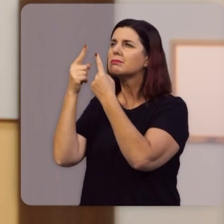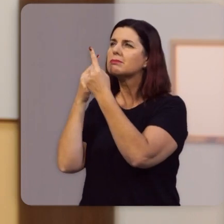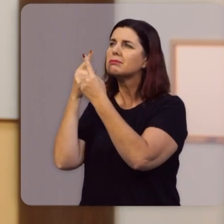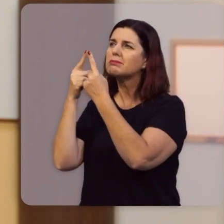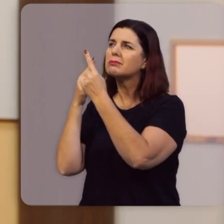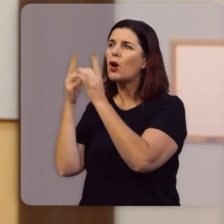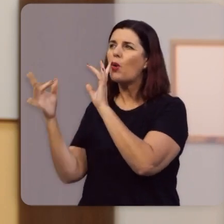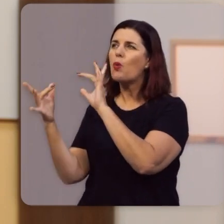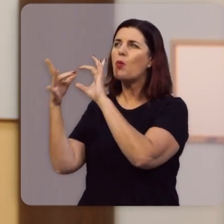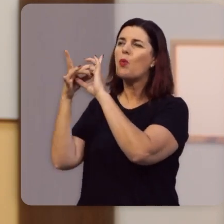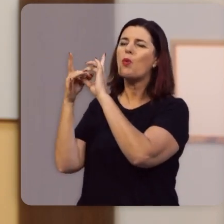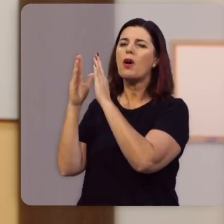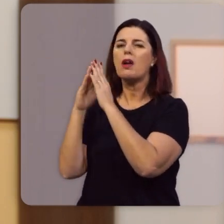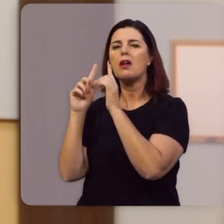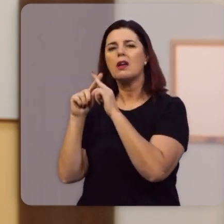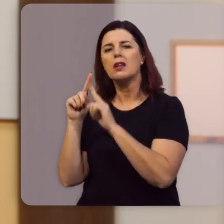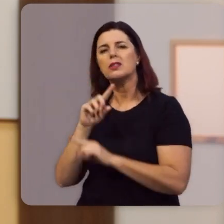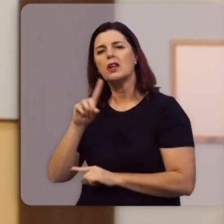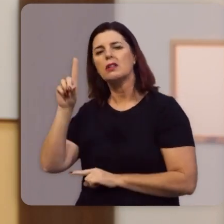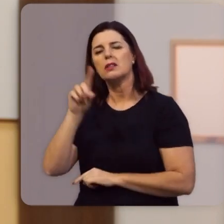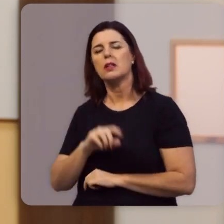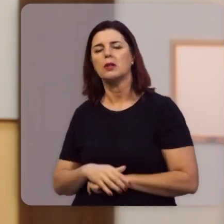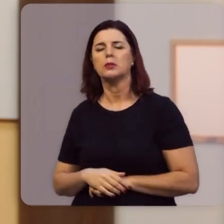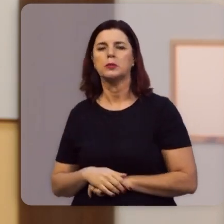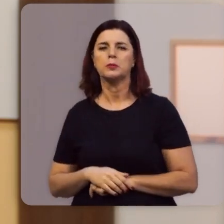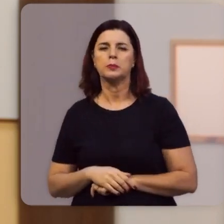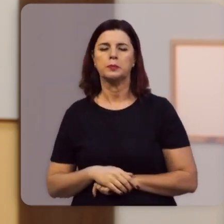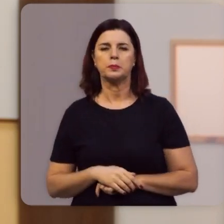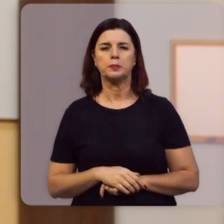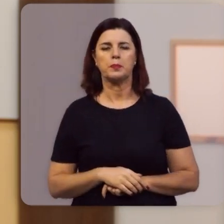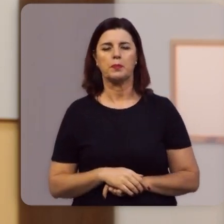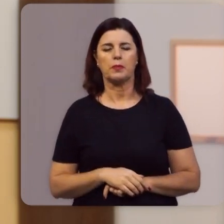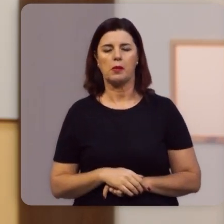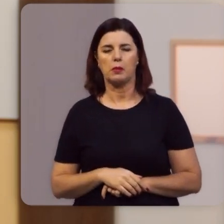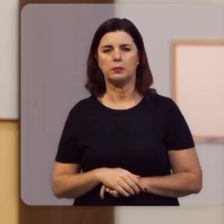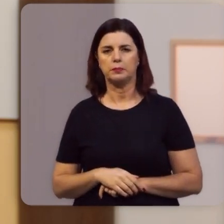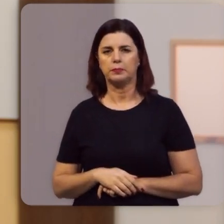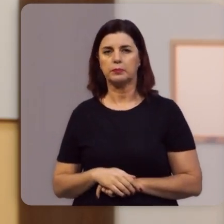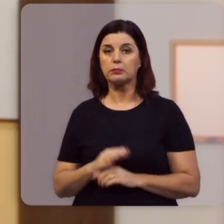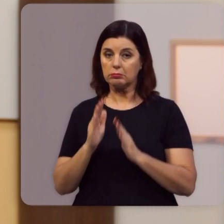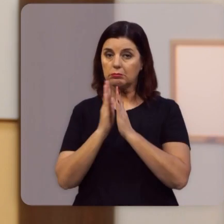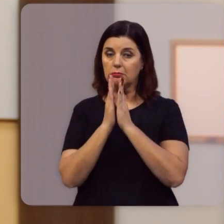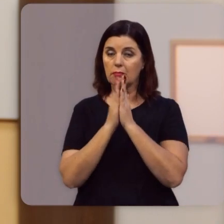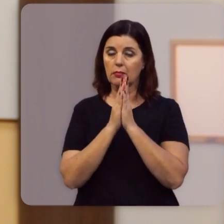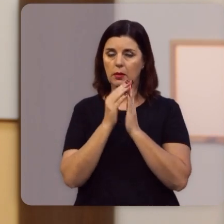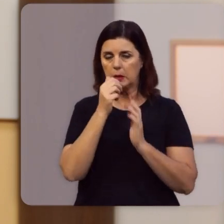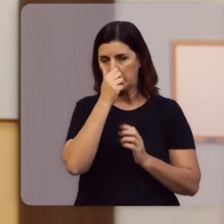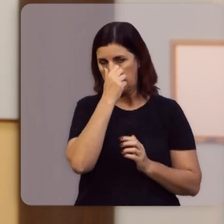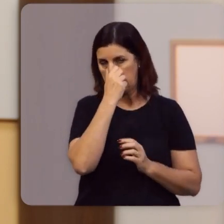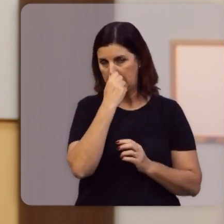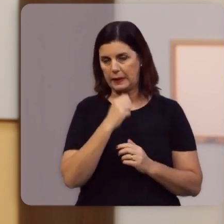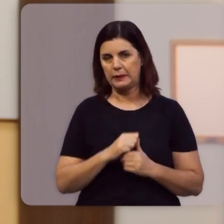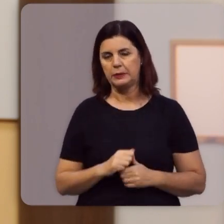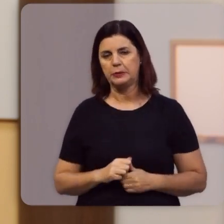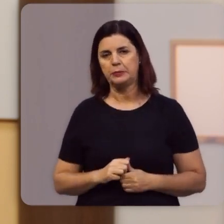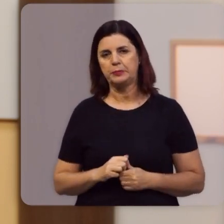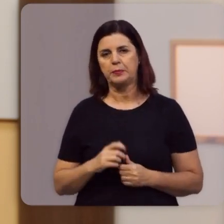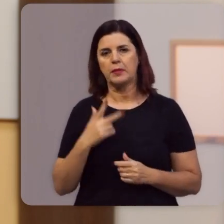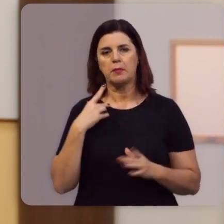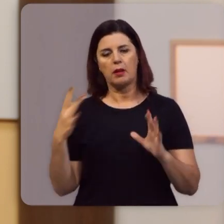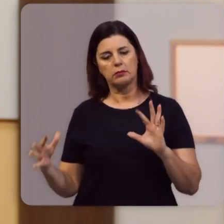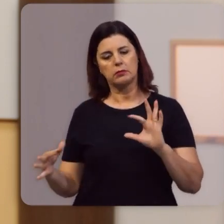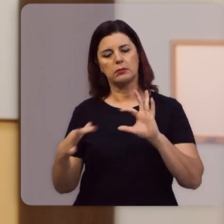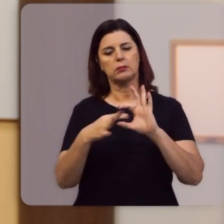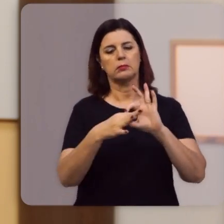para que a igreja se conecte com o Deus Todo-Poderoso, a oração, ela